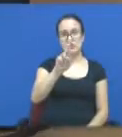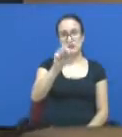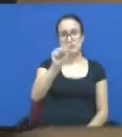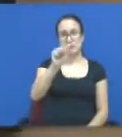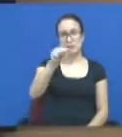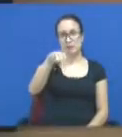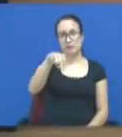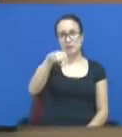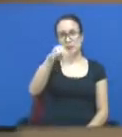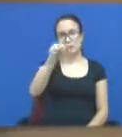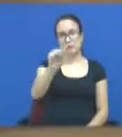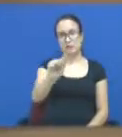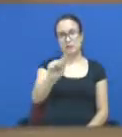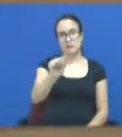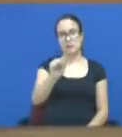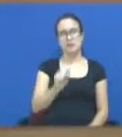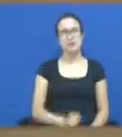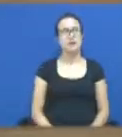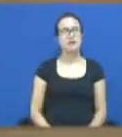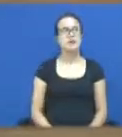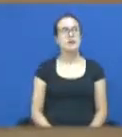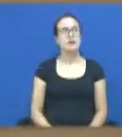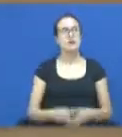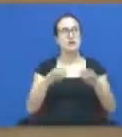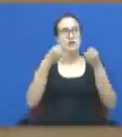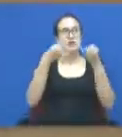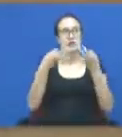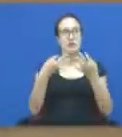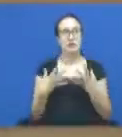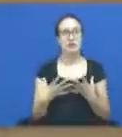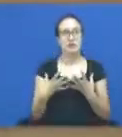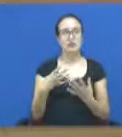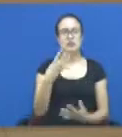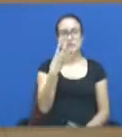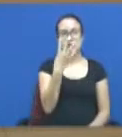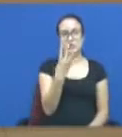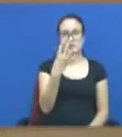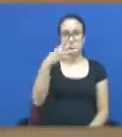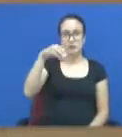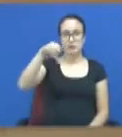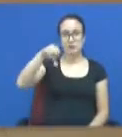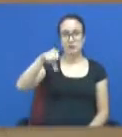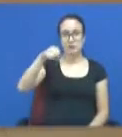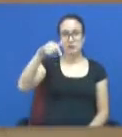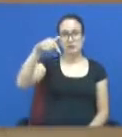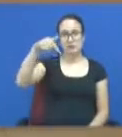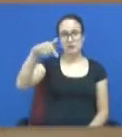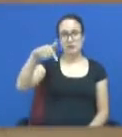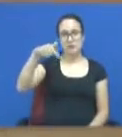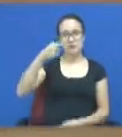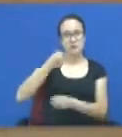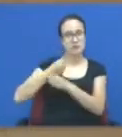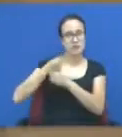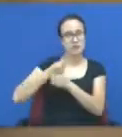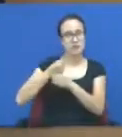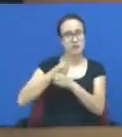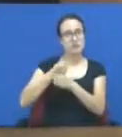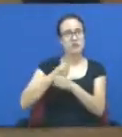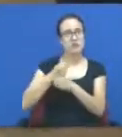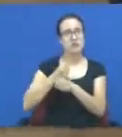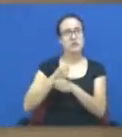pastor. E discorrerá sobre os 497 anos da Reforma Protestante liderada por